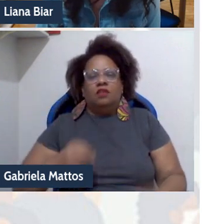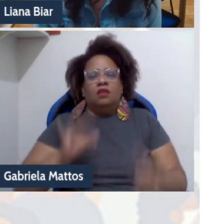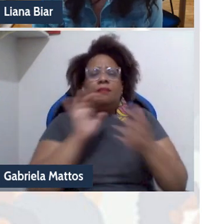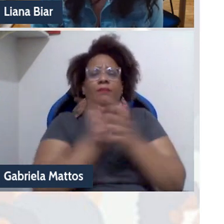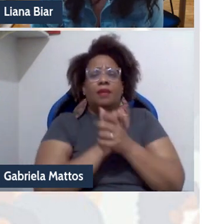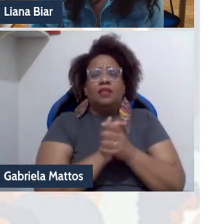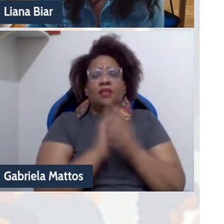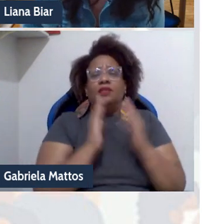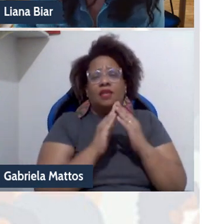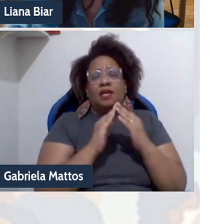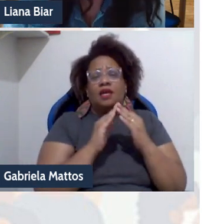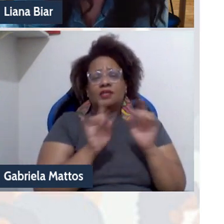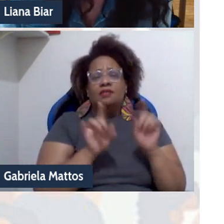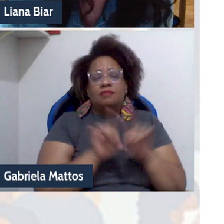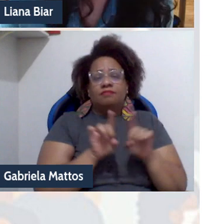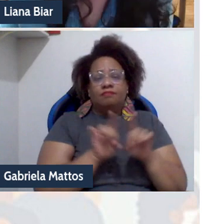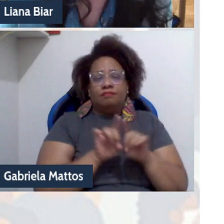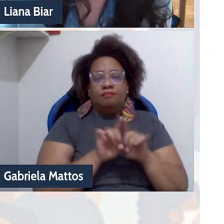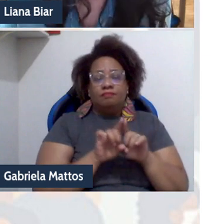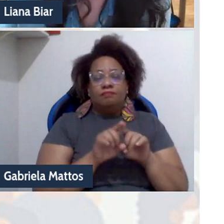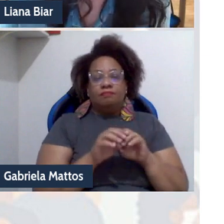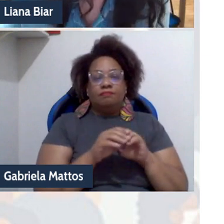também.